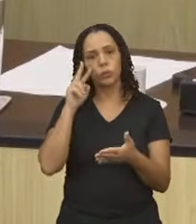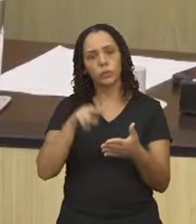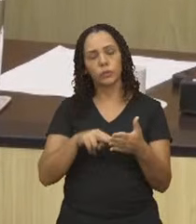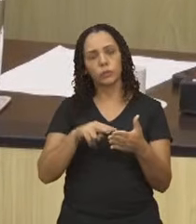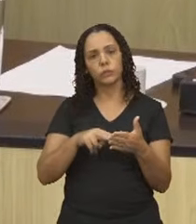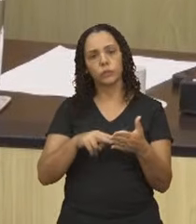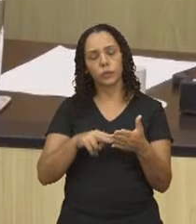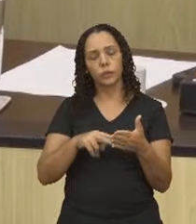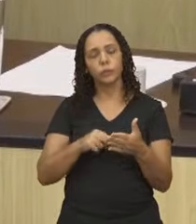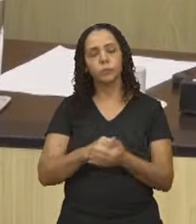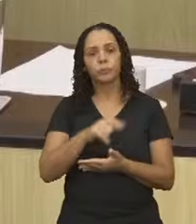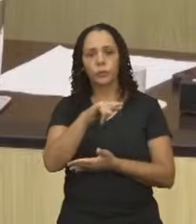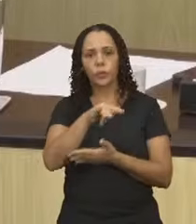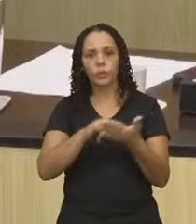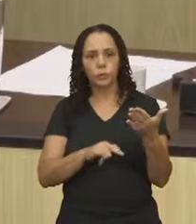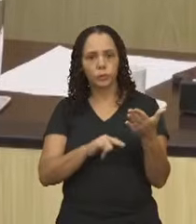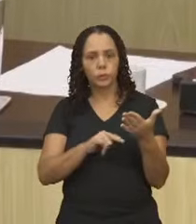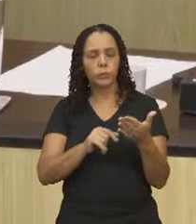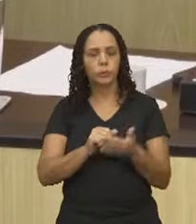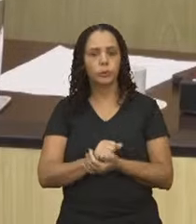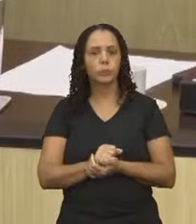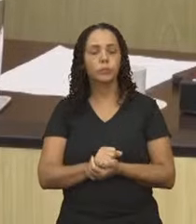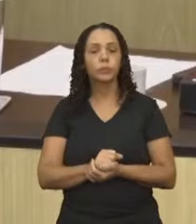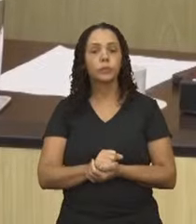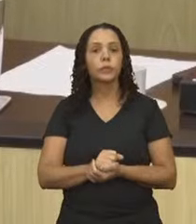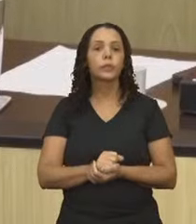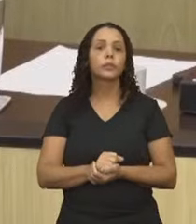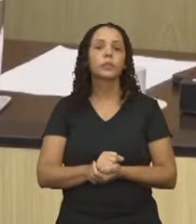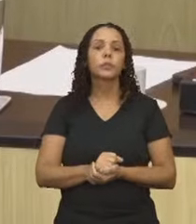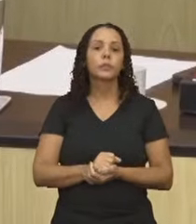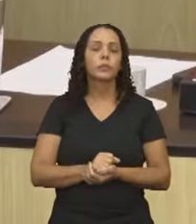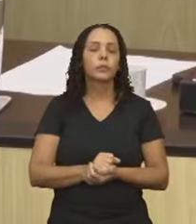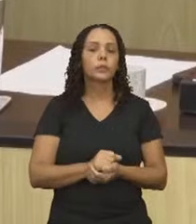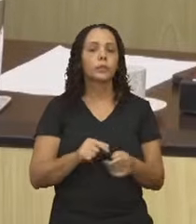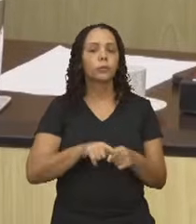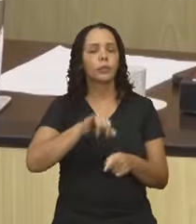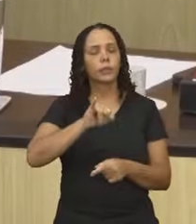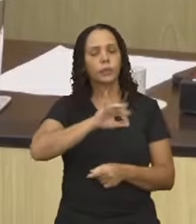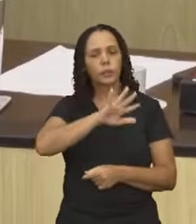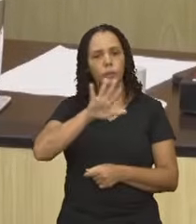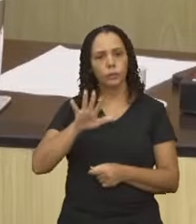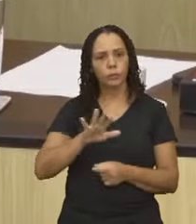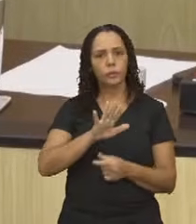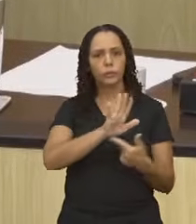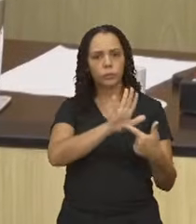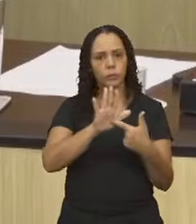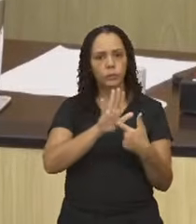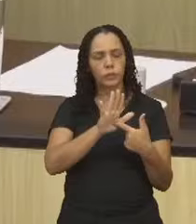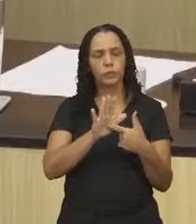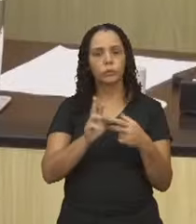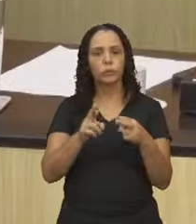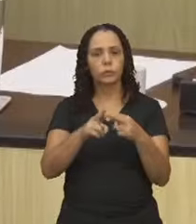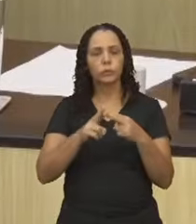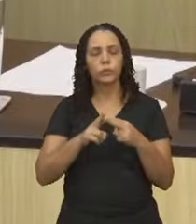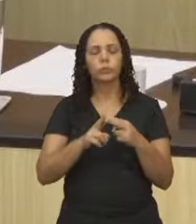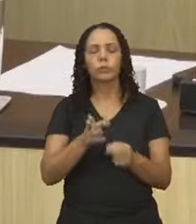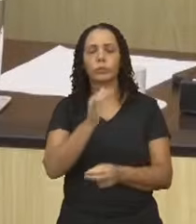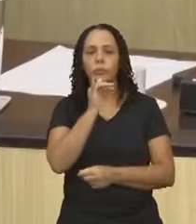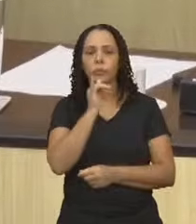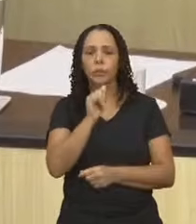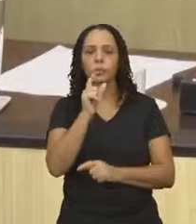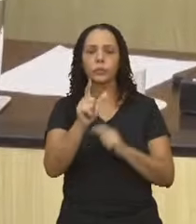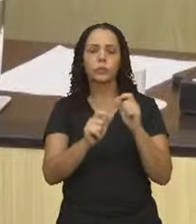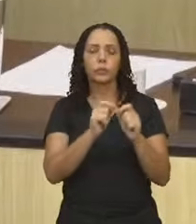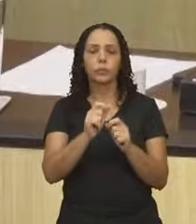folhas topográficas e imagem de satélite anexas ao presente requerimento. Ressalte-se que, segundo as